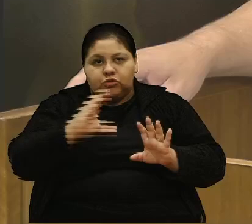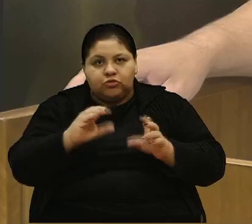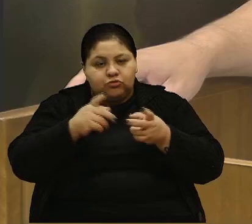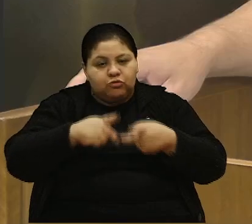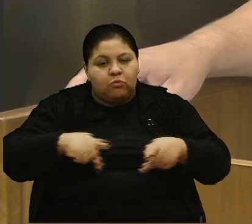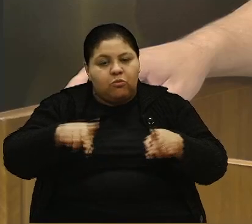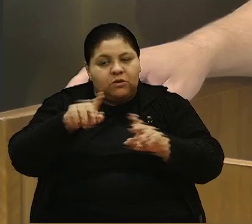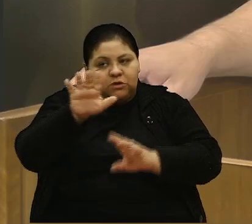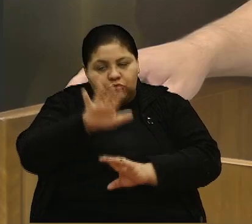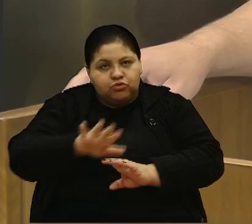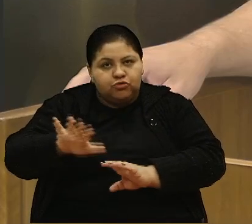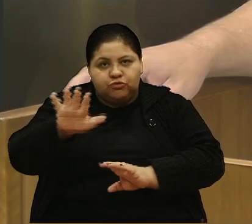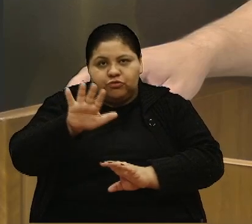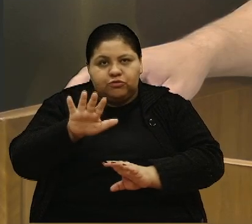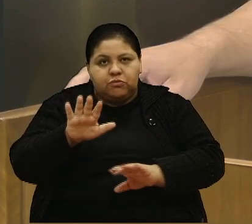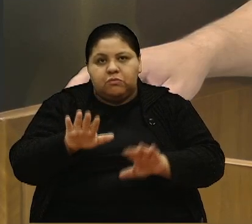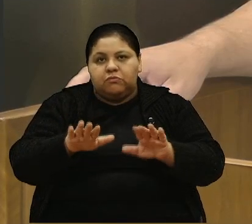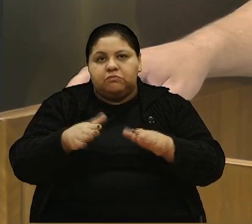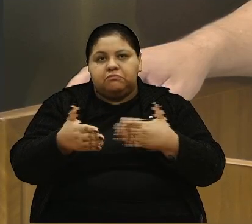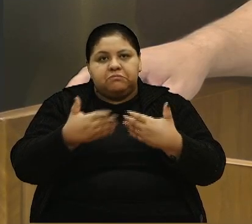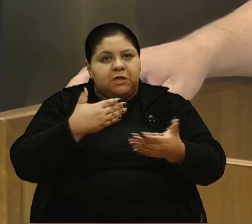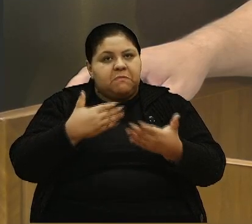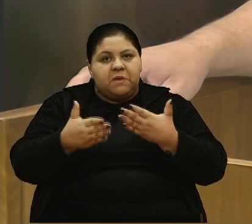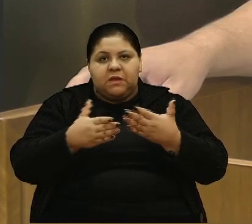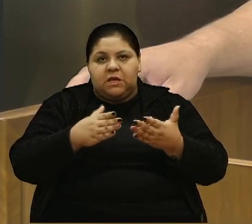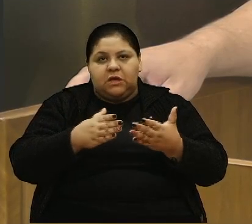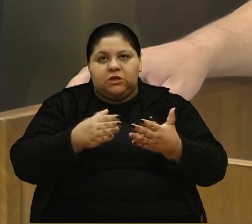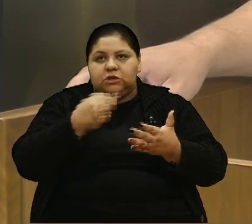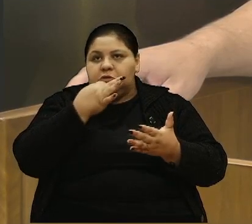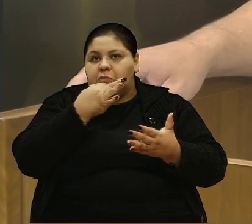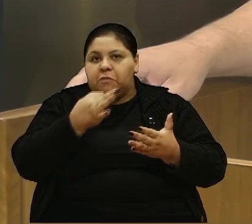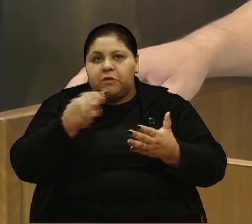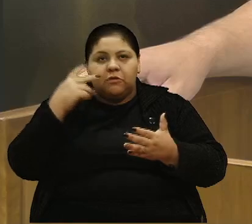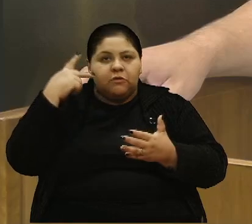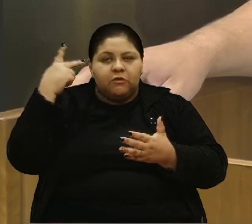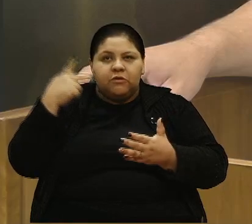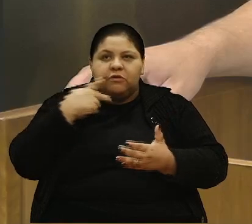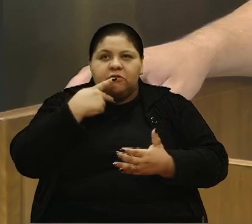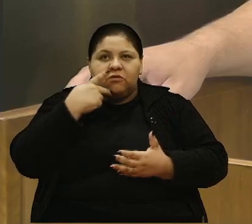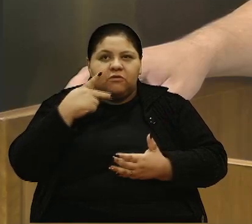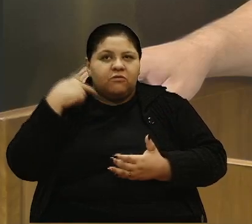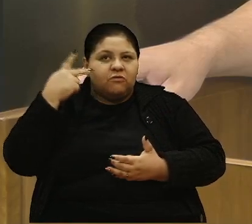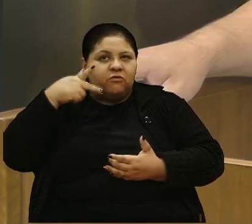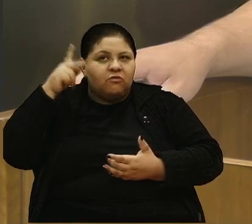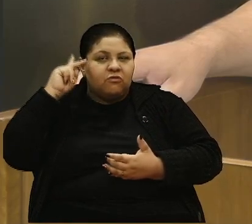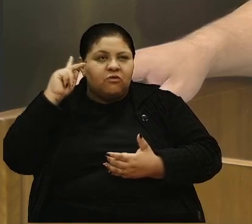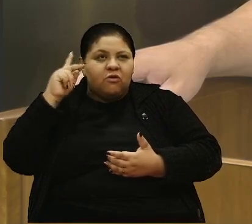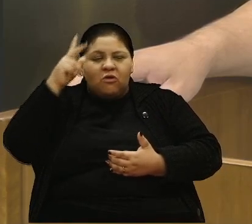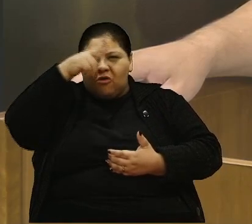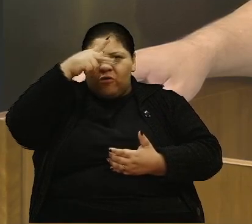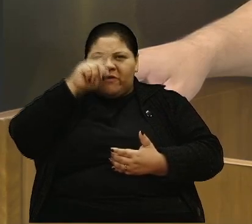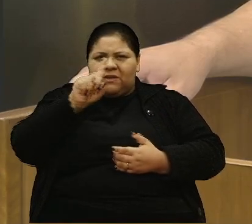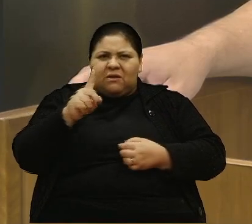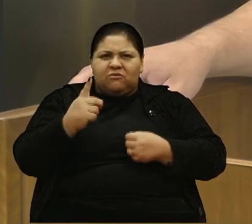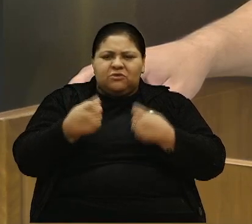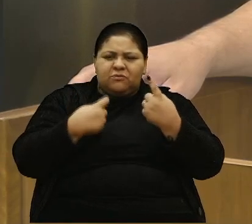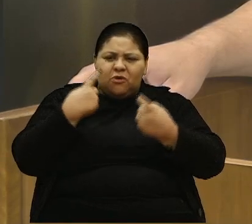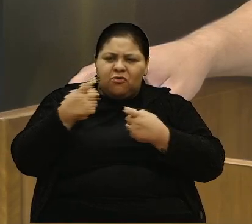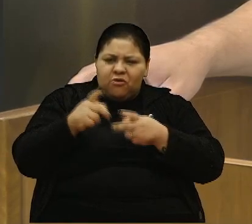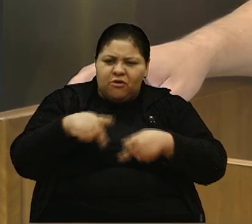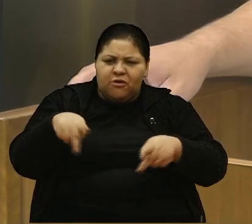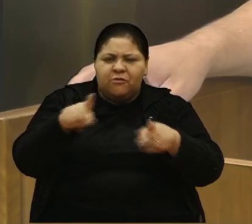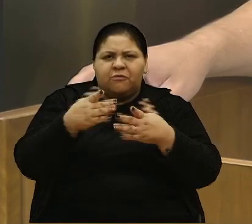no geral, independente de que lado está. E falar, vereador Iago, que o prefeito não se preocupa com a população, eu,